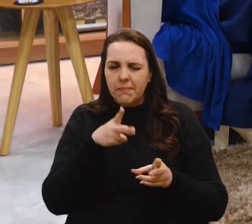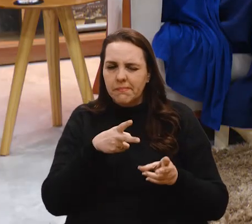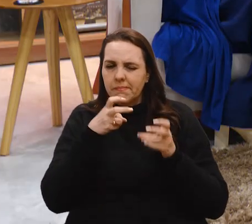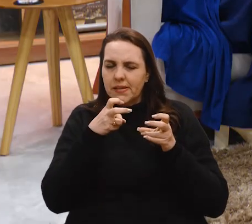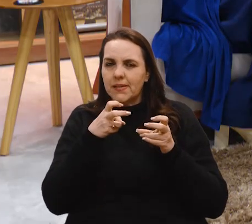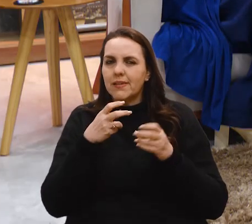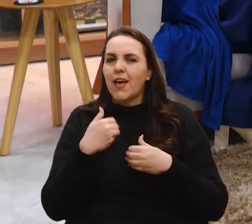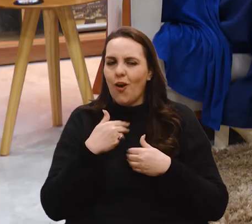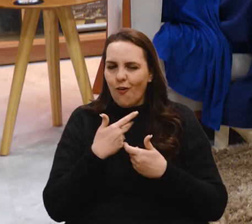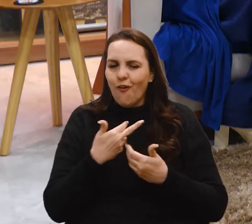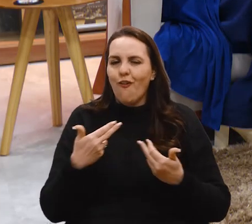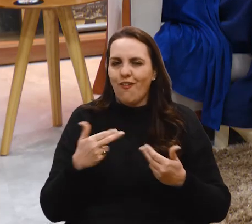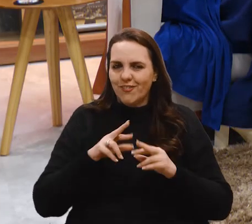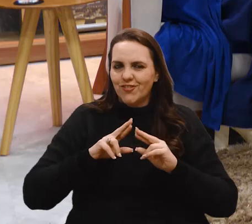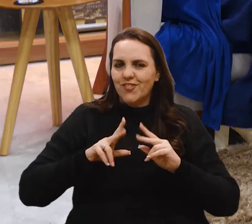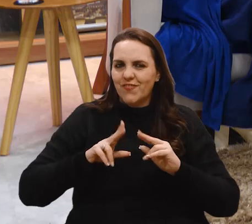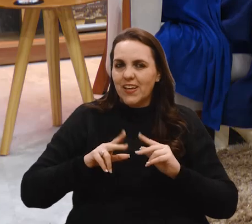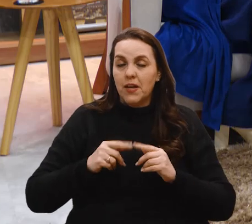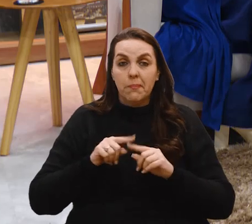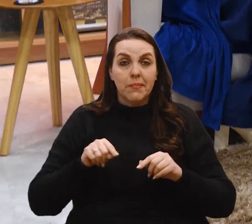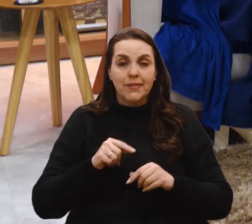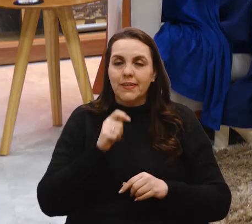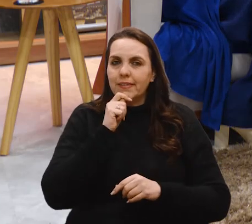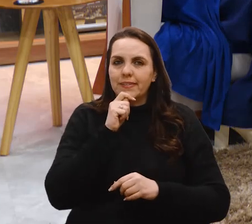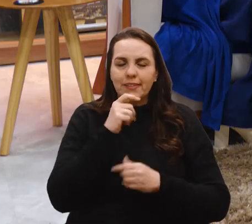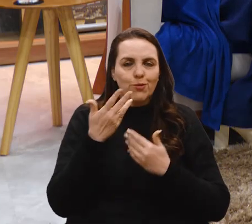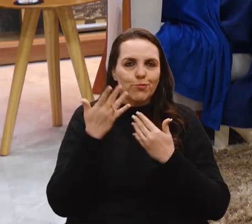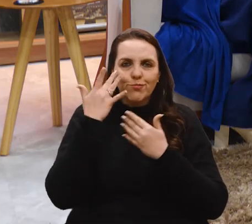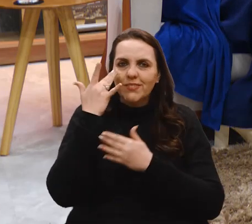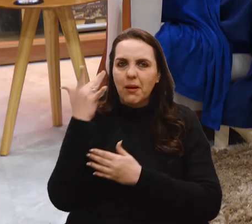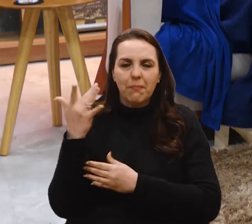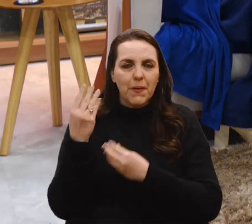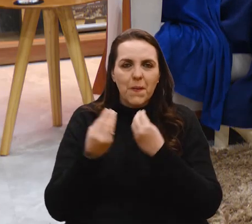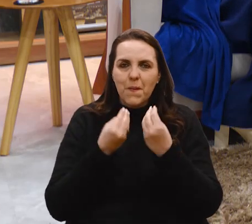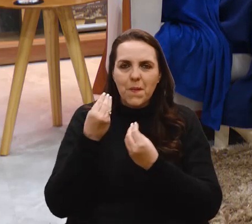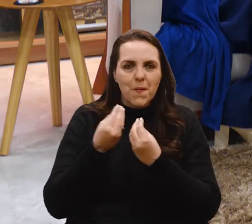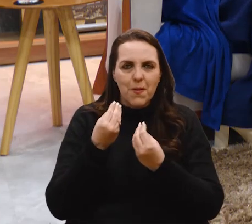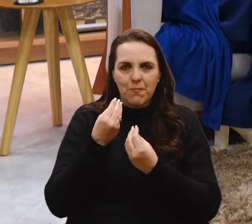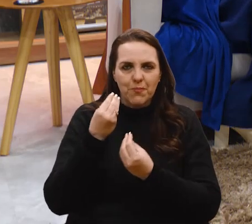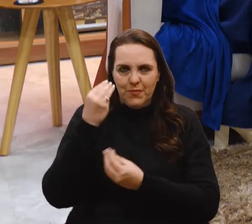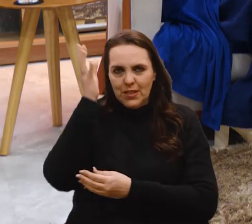coisa diferente. Mas a gente não tinha essa cultura da superdotação.